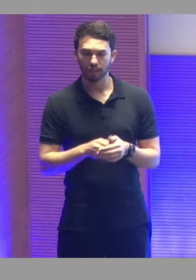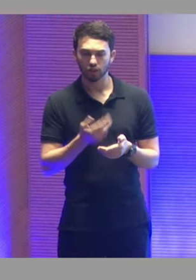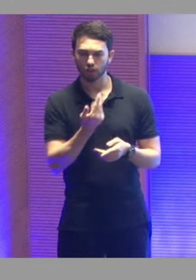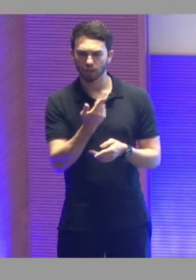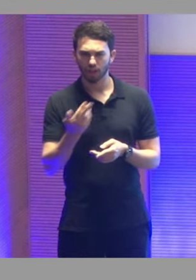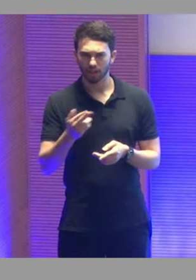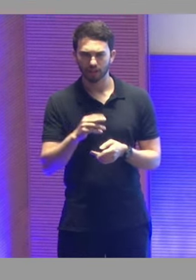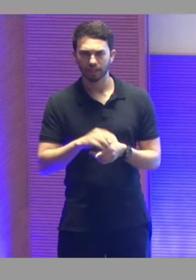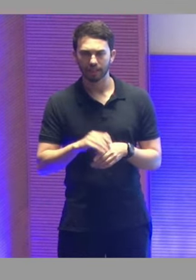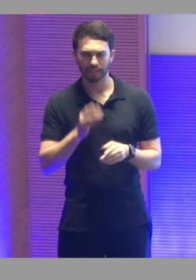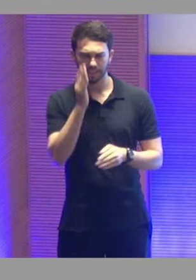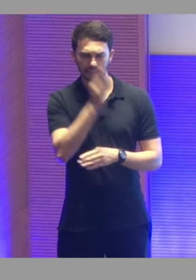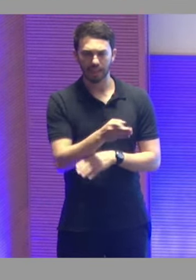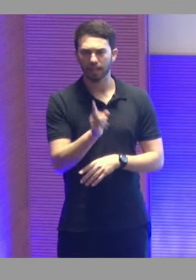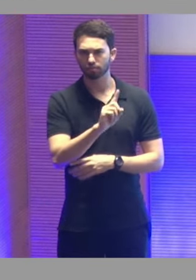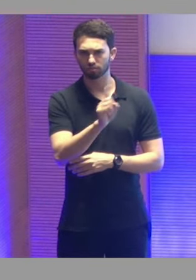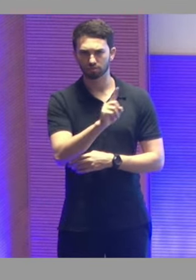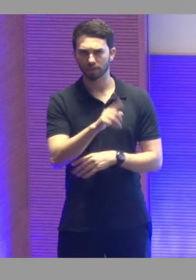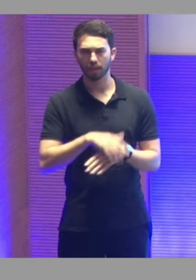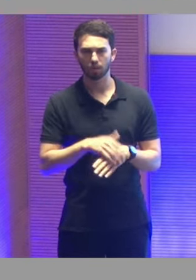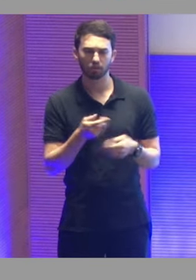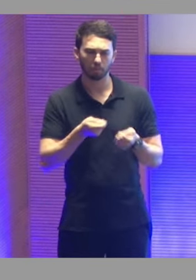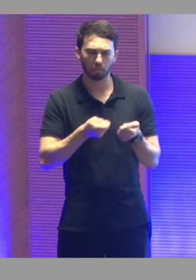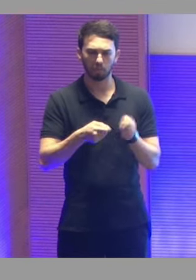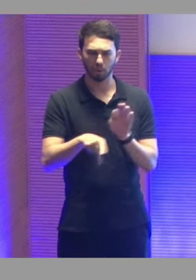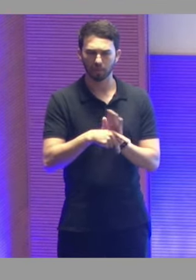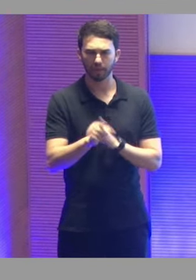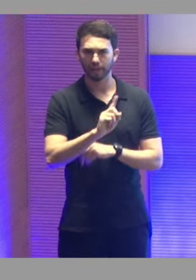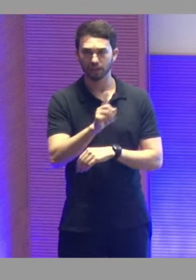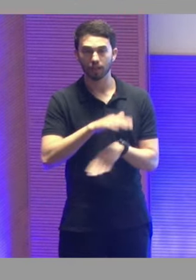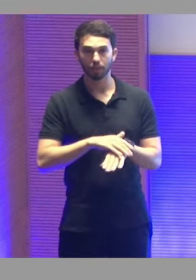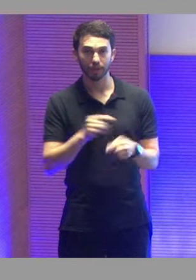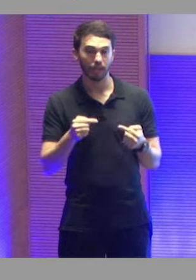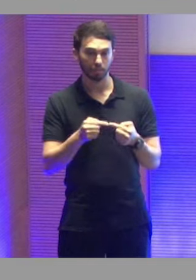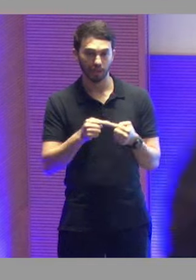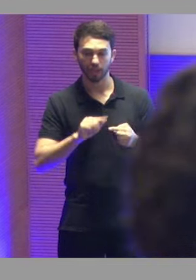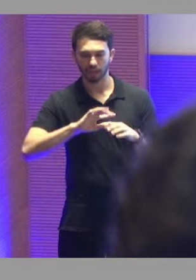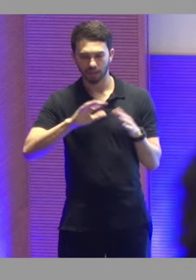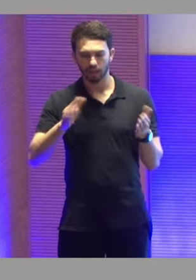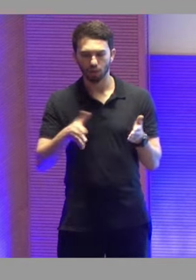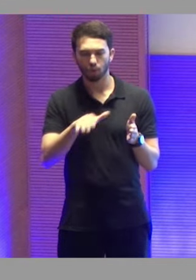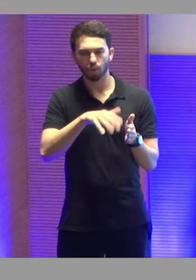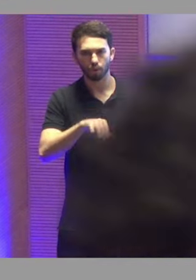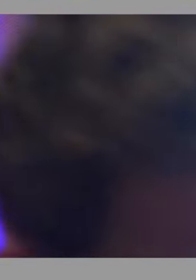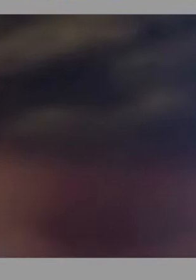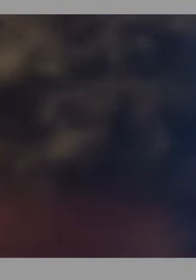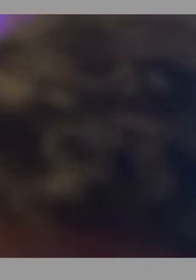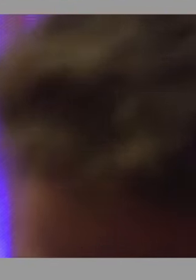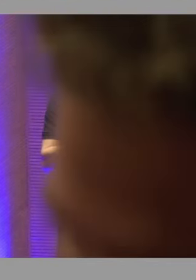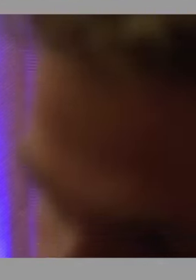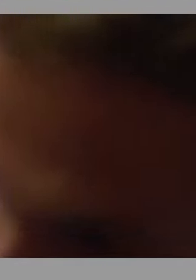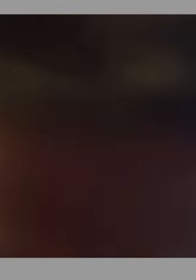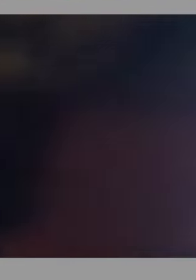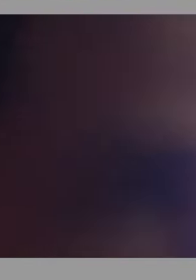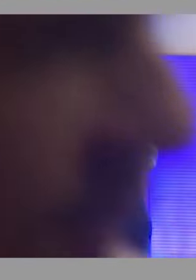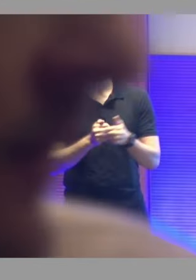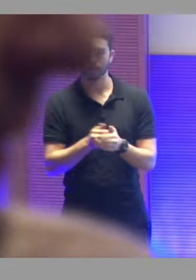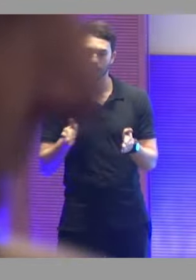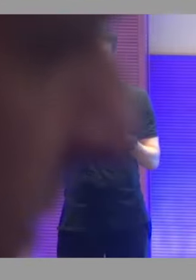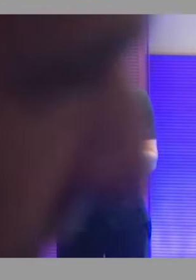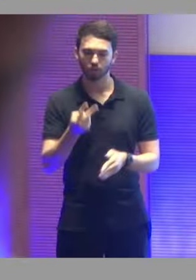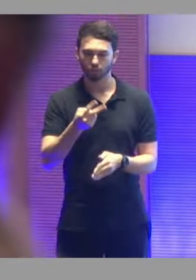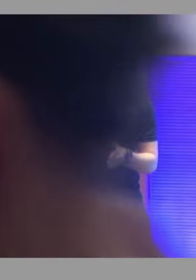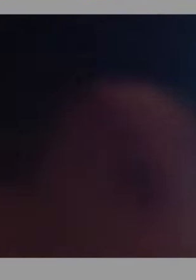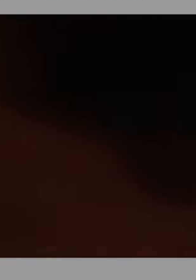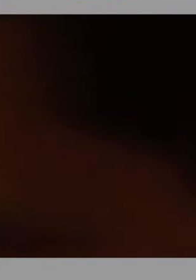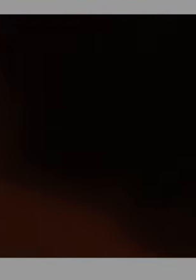indiretas que a organização não tem controle propriedade mas que compõe a cadeia as atividades da organização a gente segrega em dois escopos escopo dois